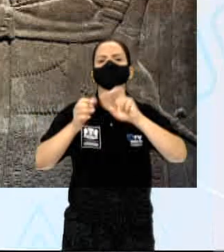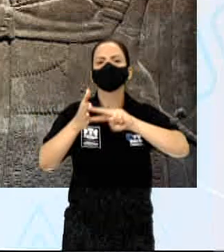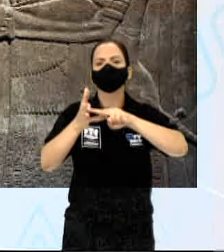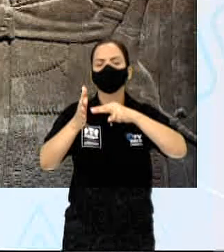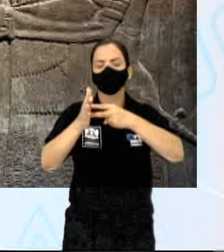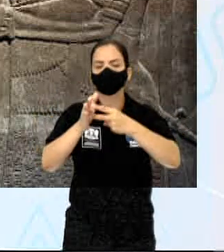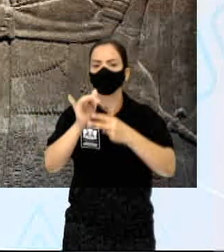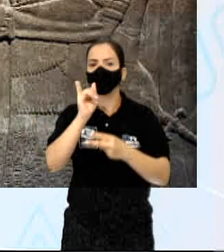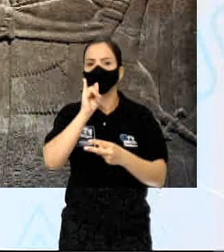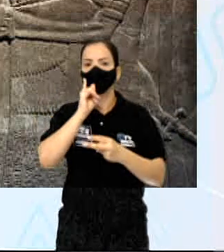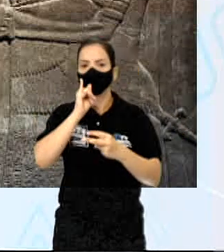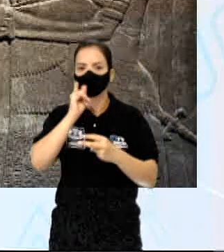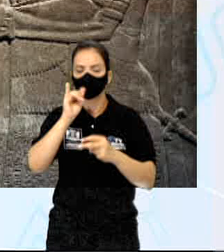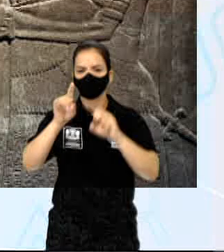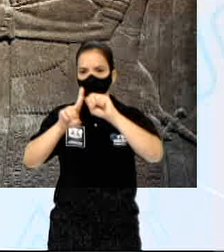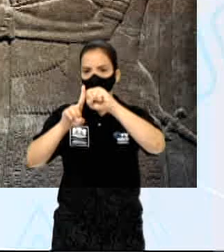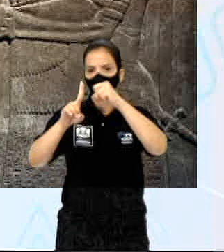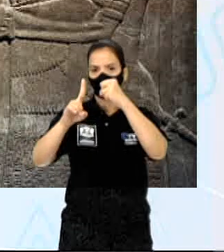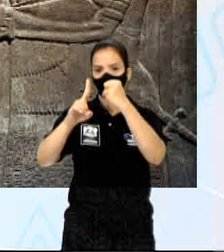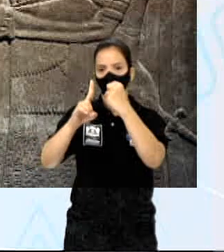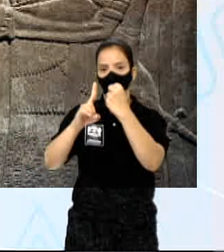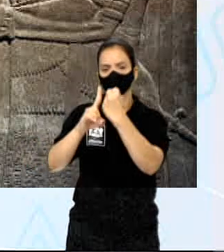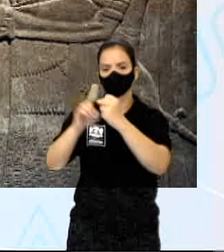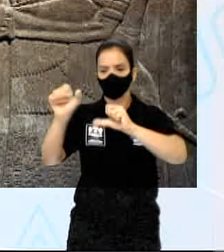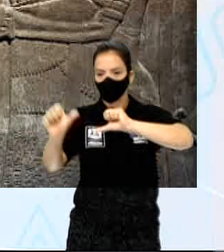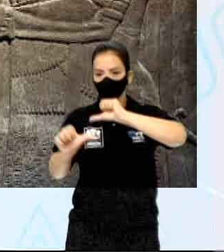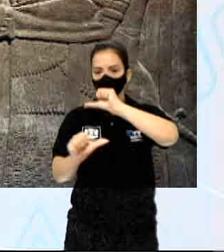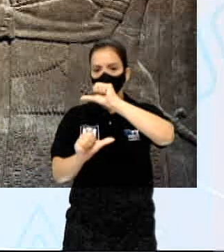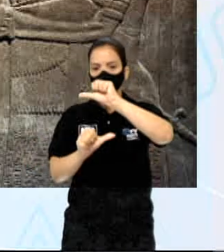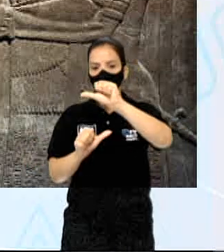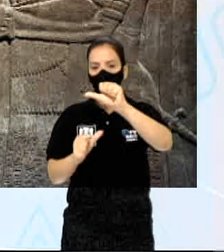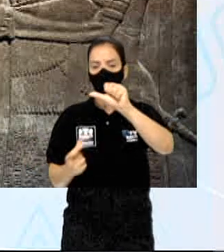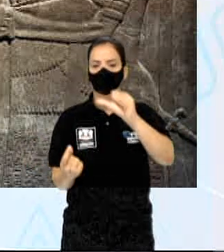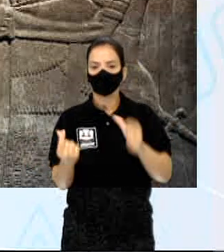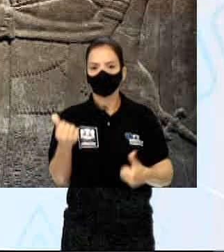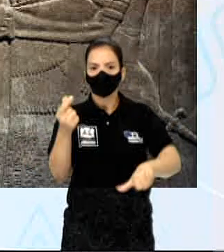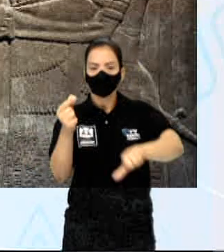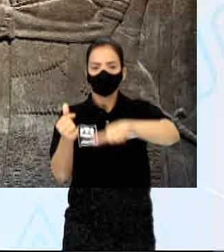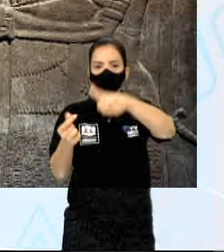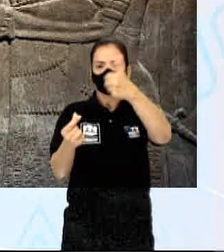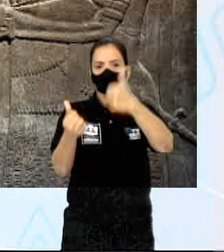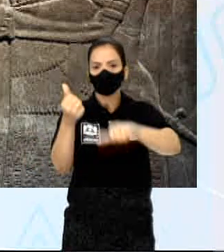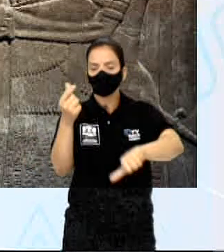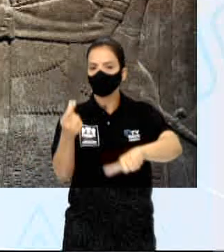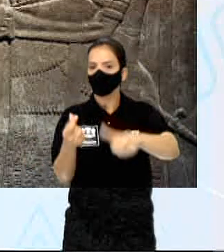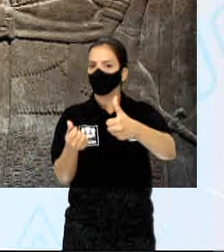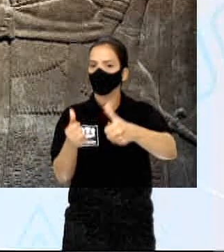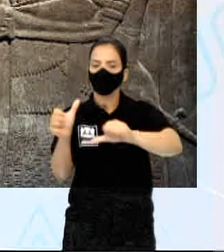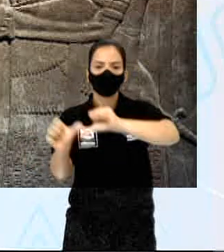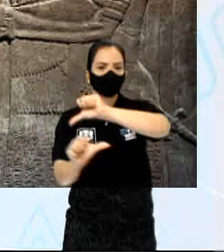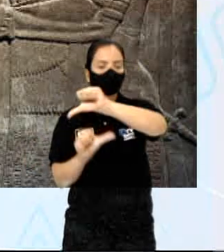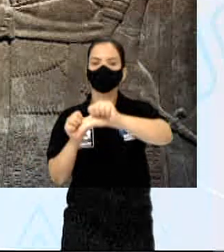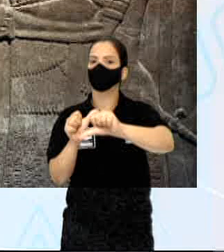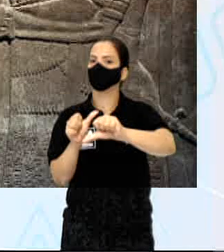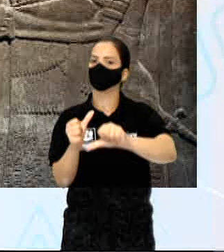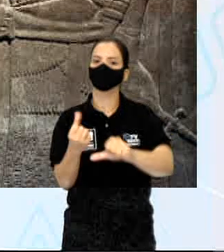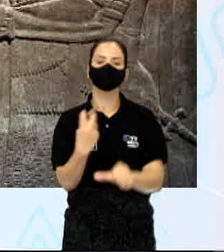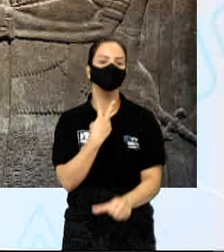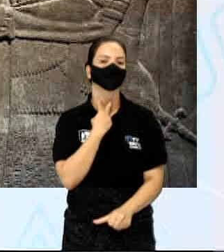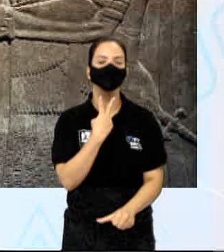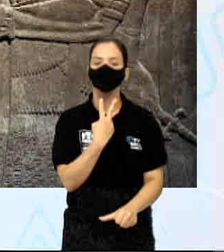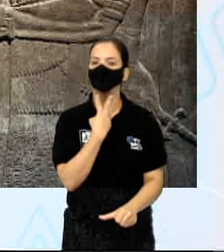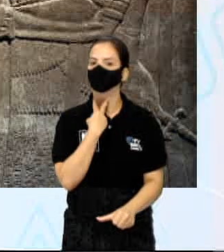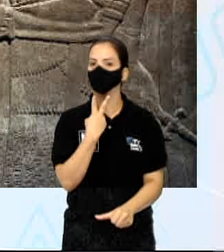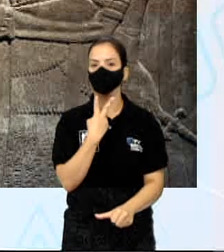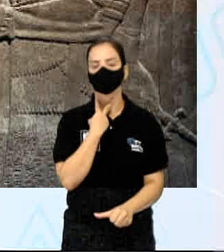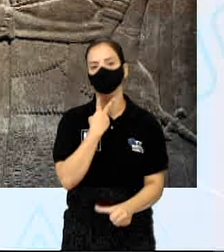virar um rei, um sacerdote virar um rei. Então, essa mobilidade, essa mudança de classe social era quase